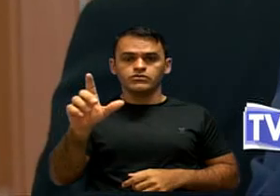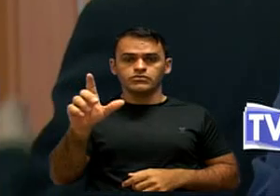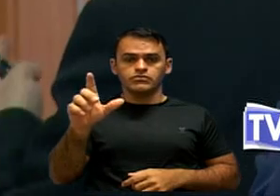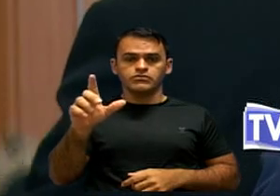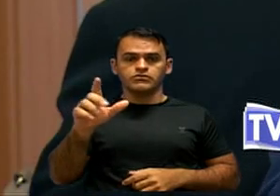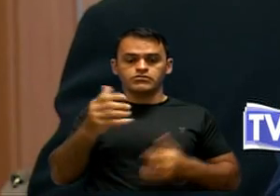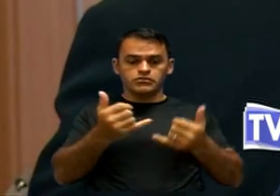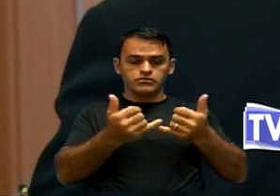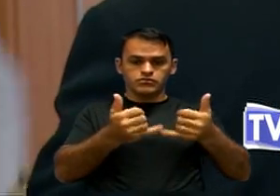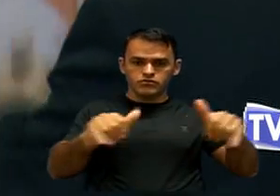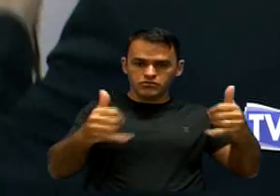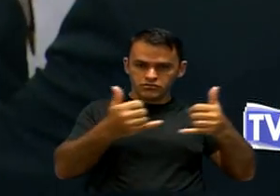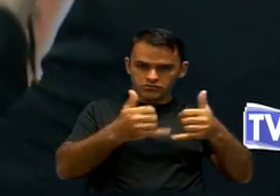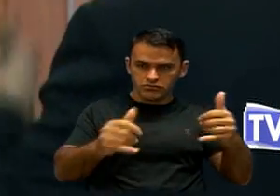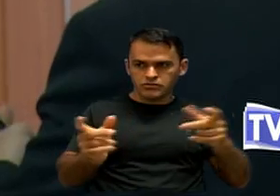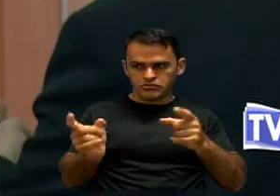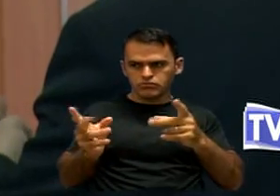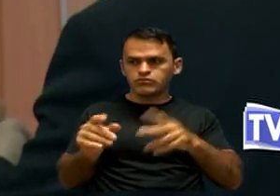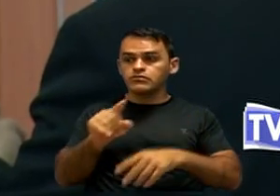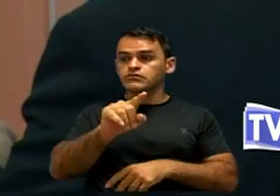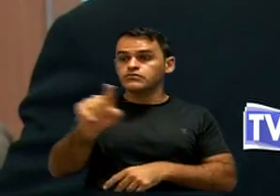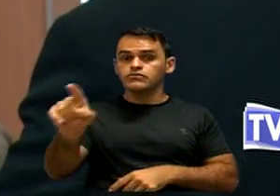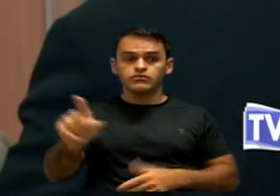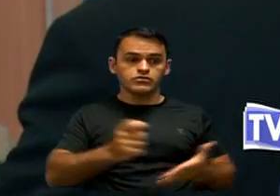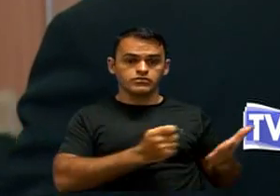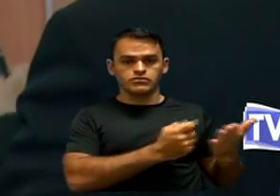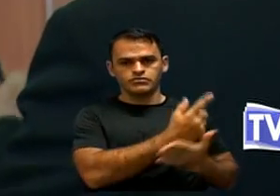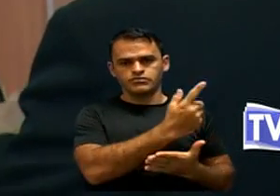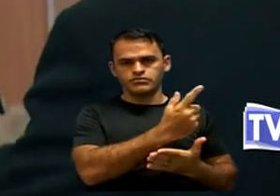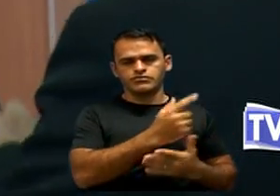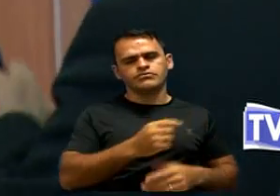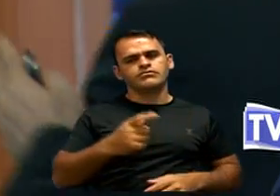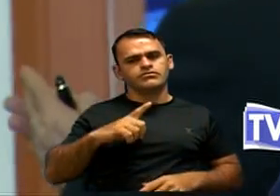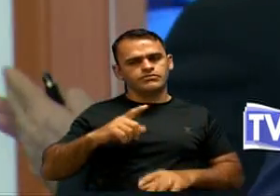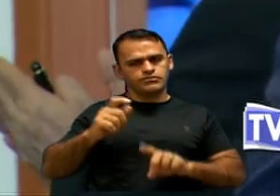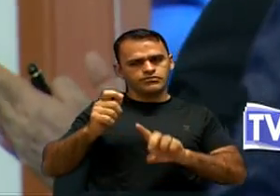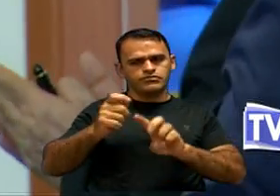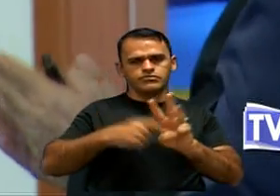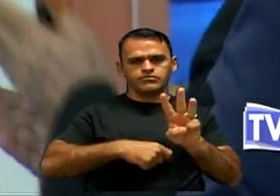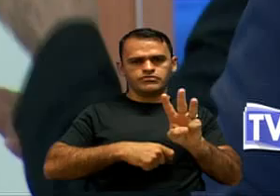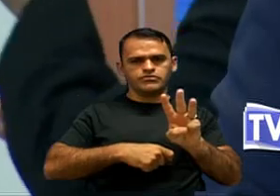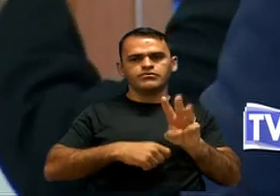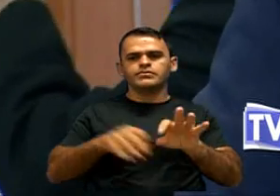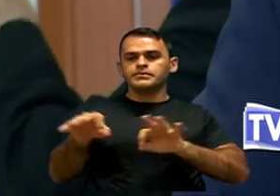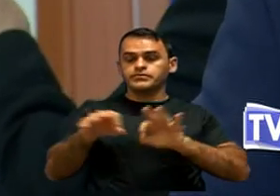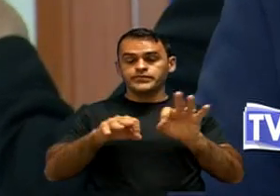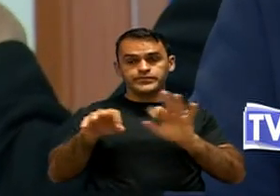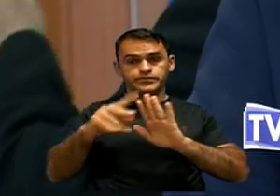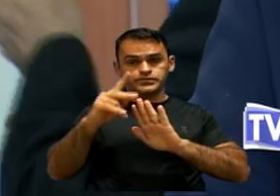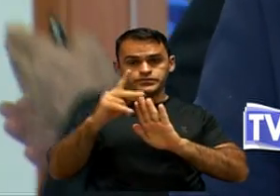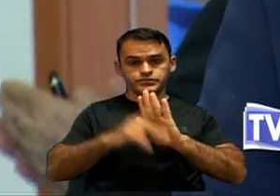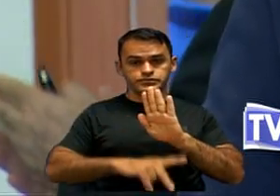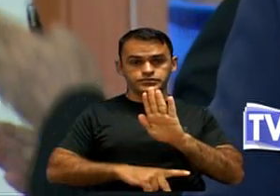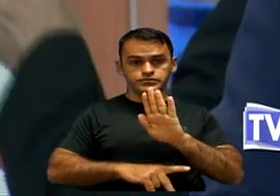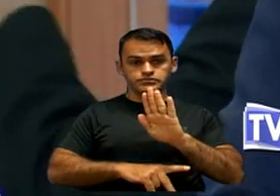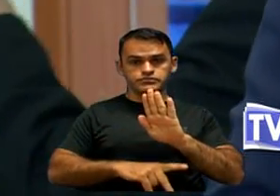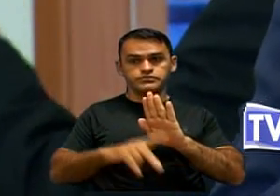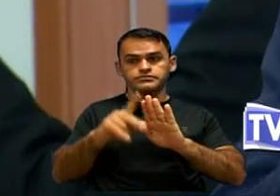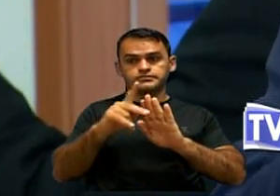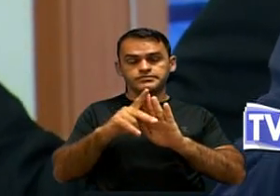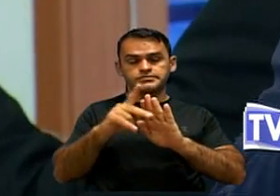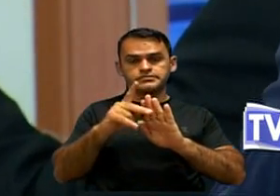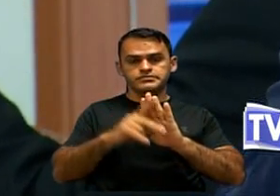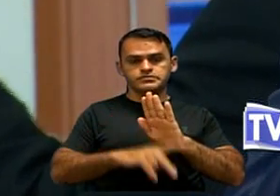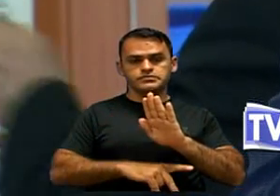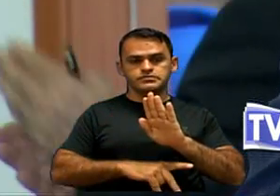É. As pessoas que compram. Então nós estamos já há alguns meses, Manga, elaborando um projeto para que a gente